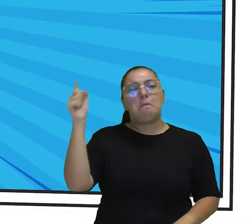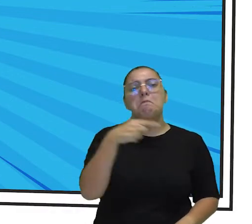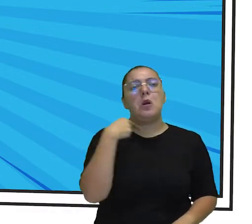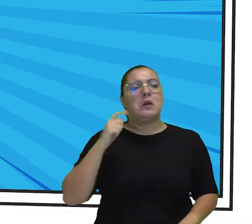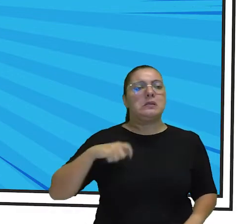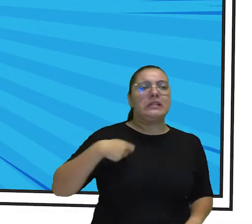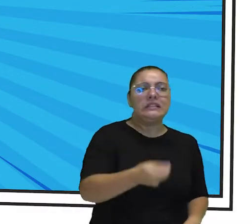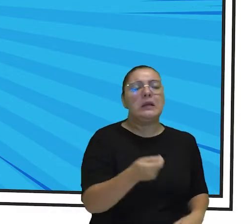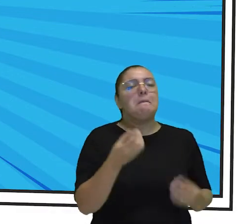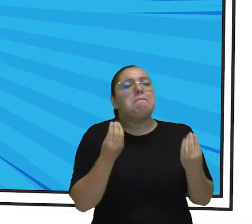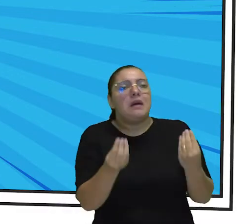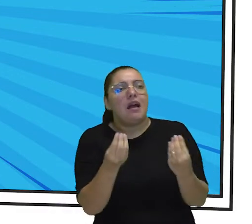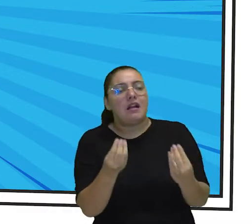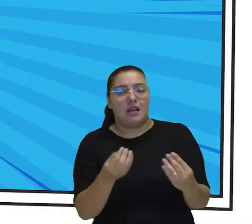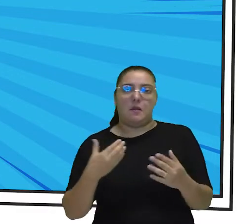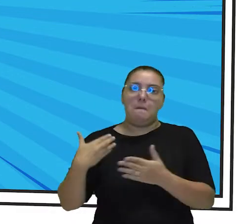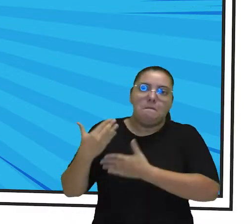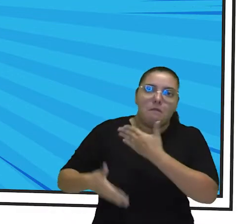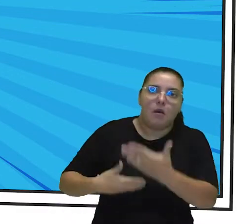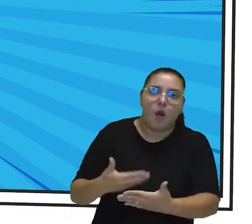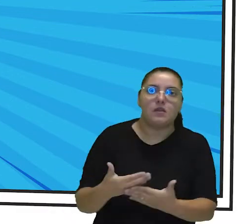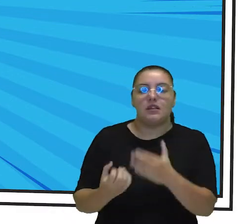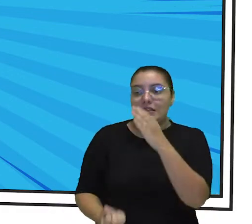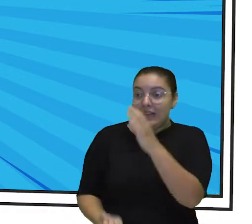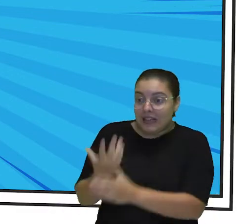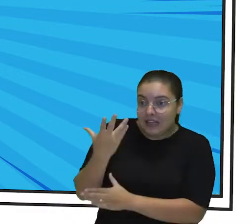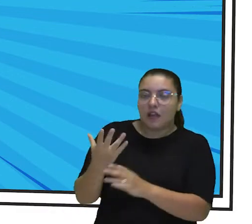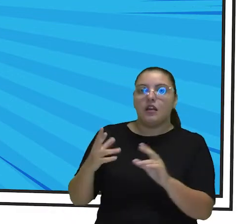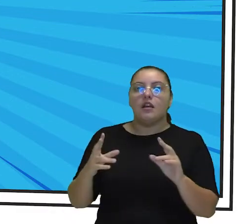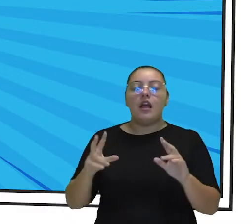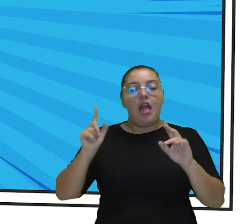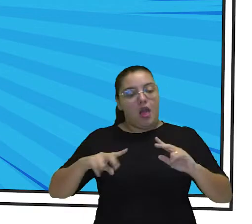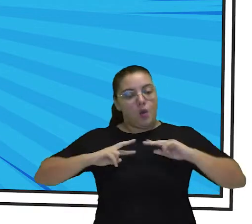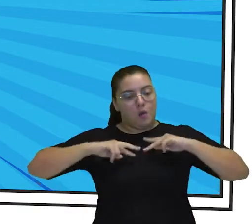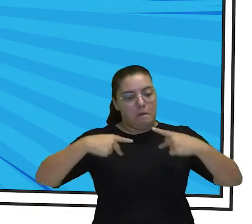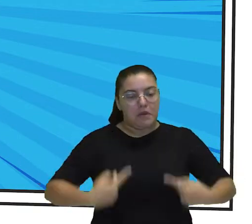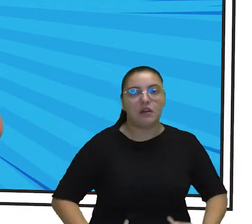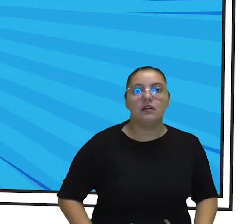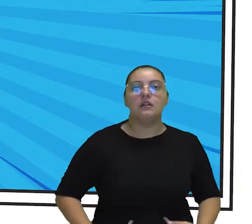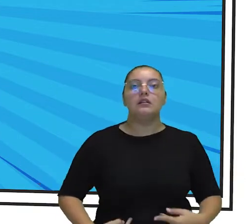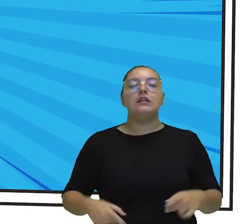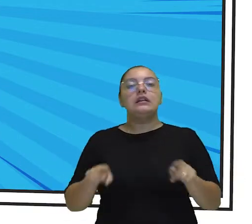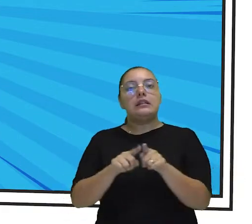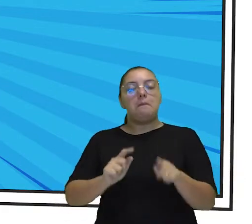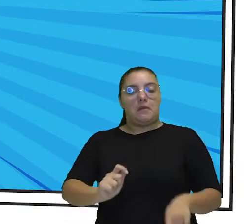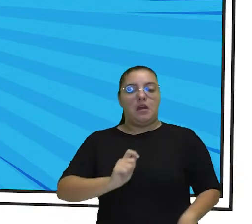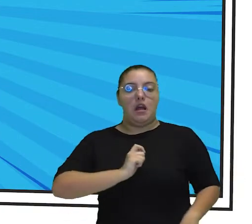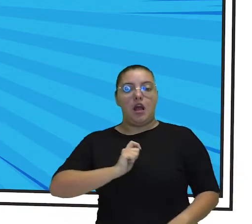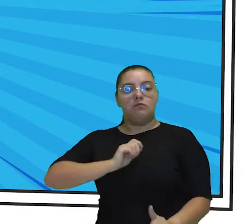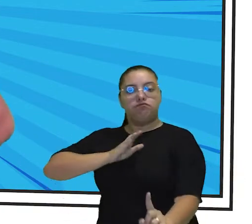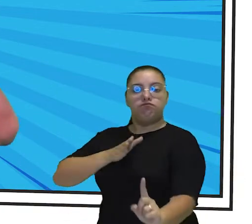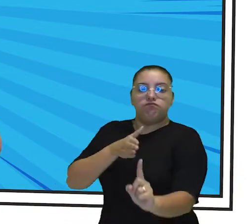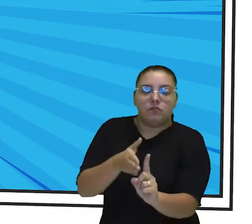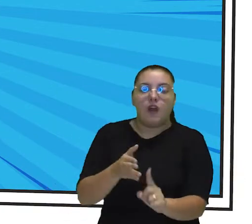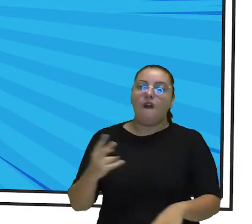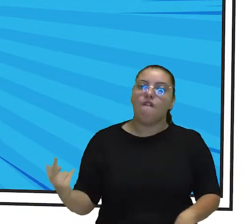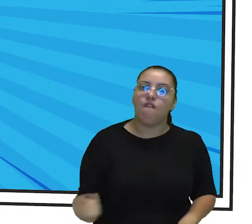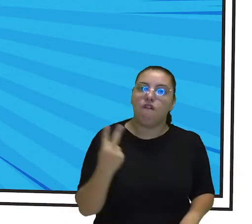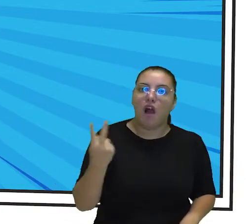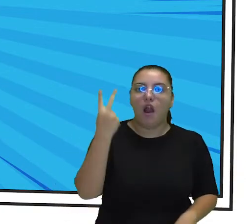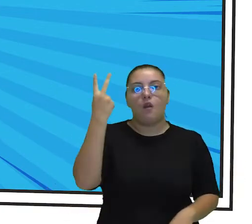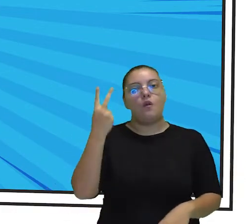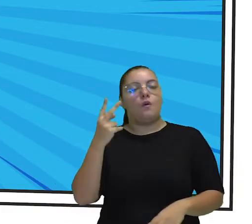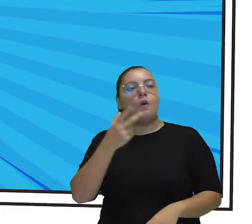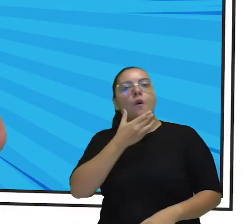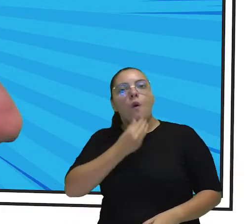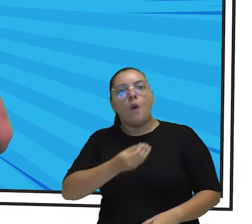vai existir do processo renascentista é o humanismo, é o antropocentrismo, é a valorização do